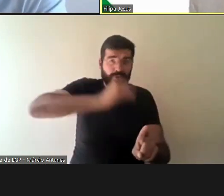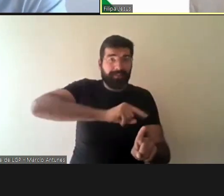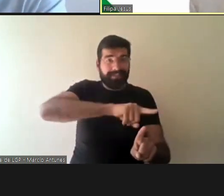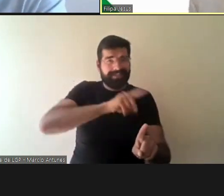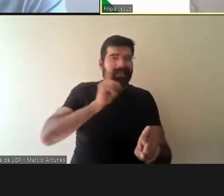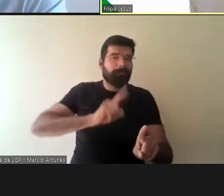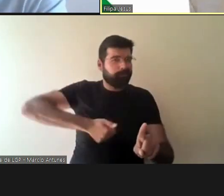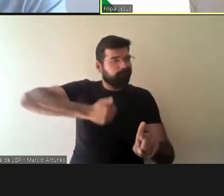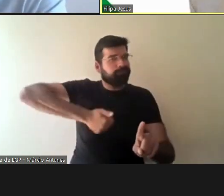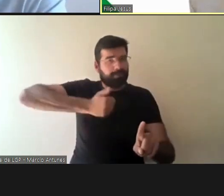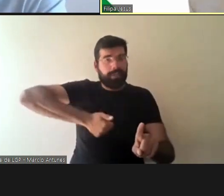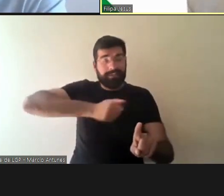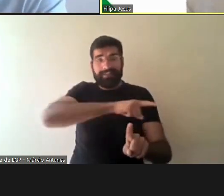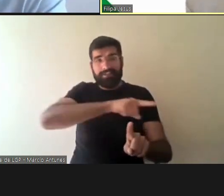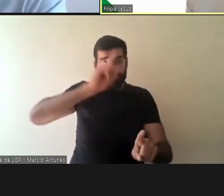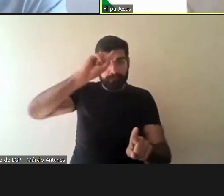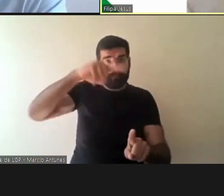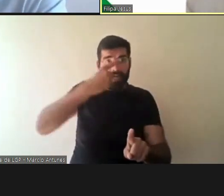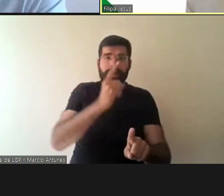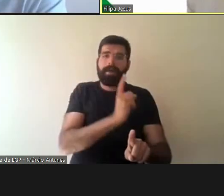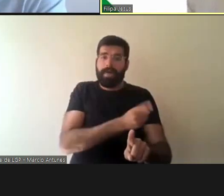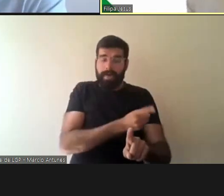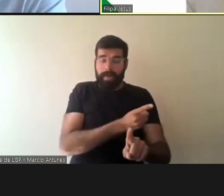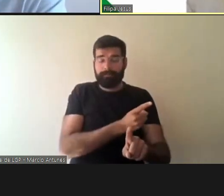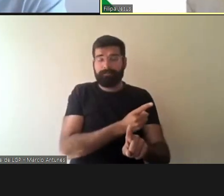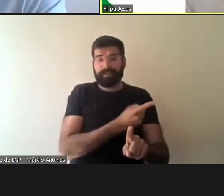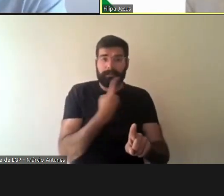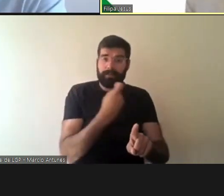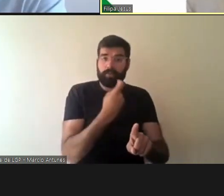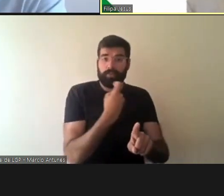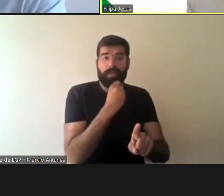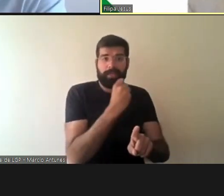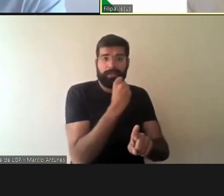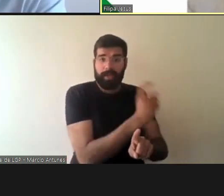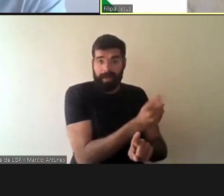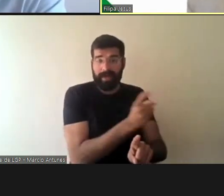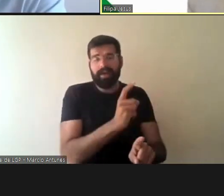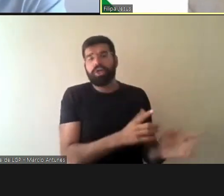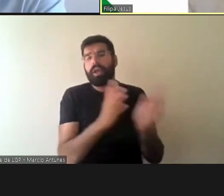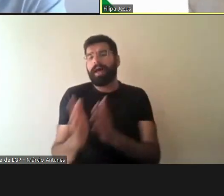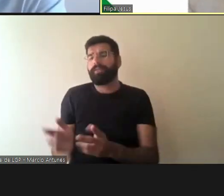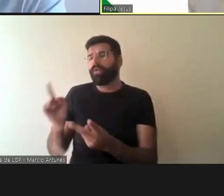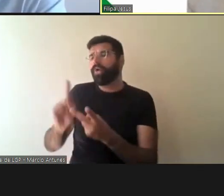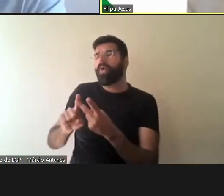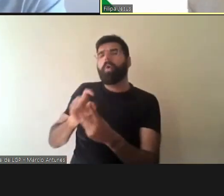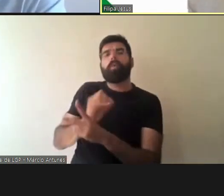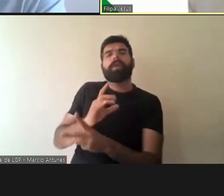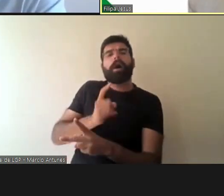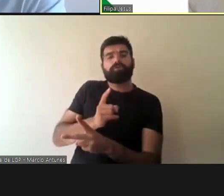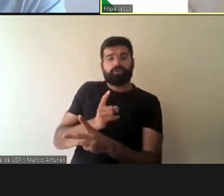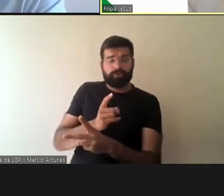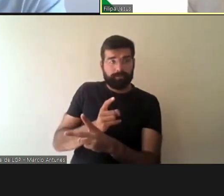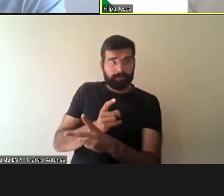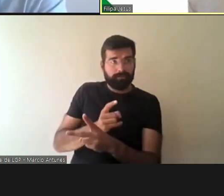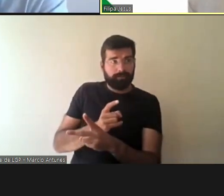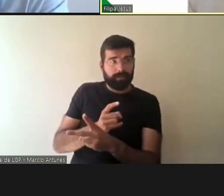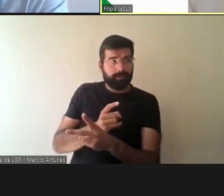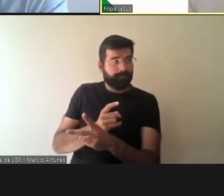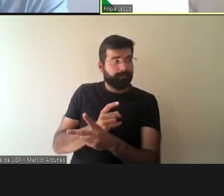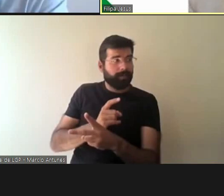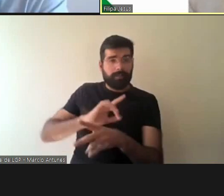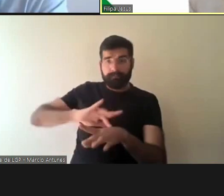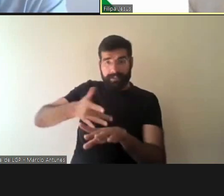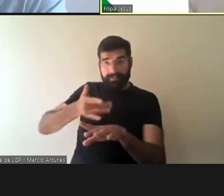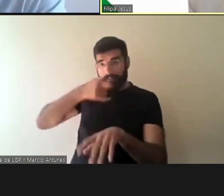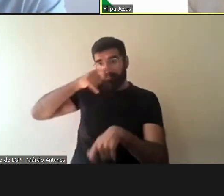sempre a pergunta que os trabalhadores fazem. E a outra questão crítica, é a da sensibilização dos dirigentes